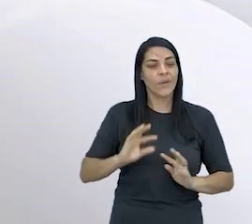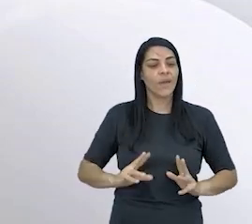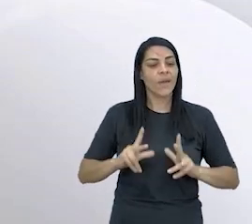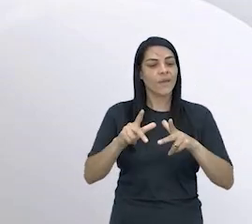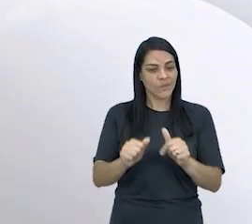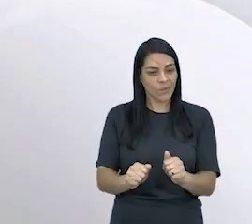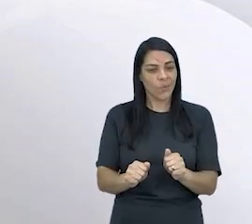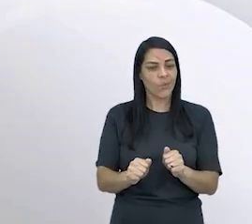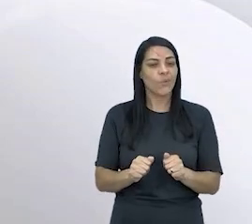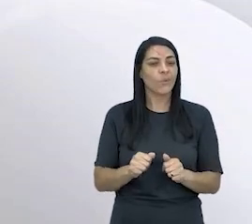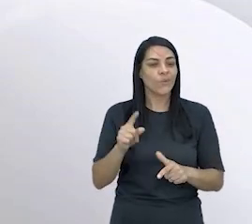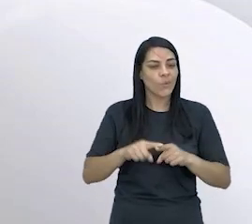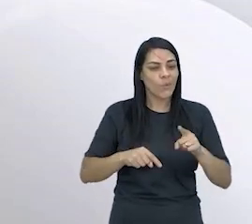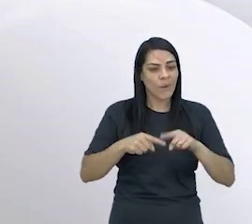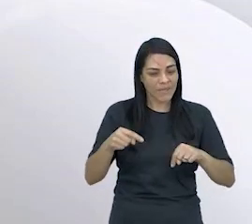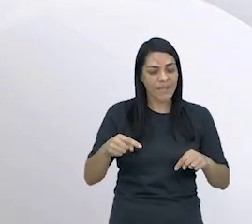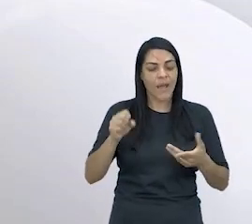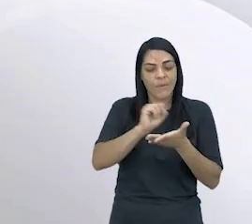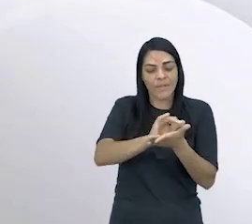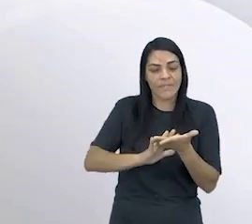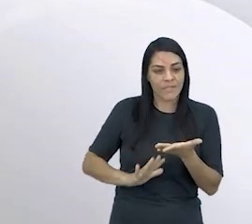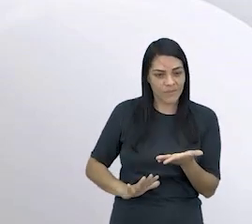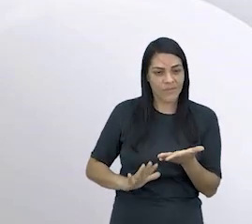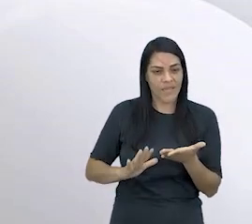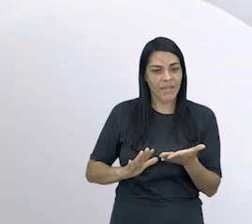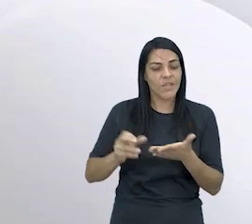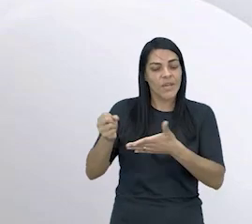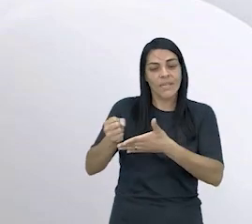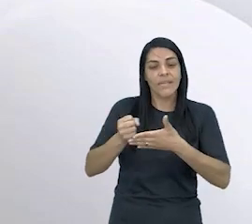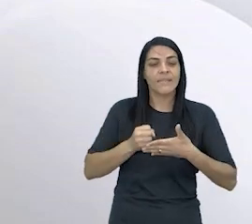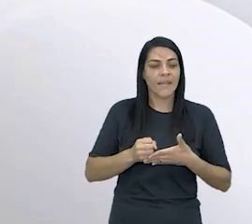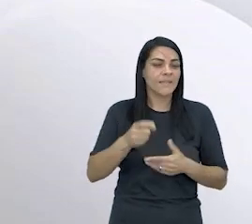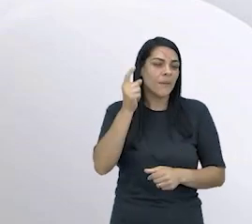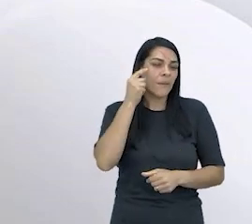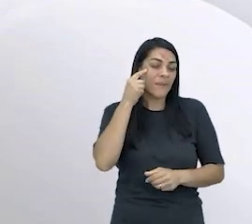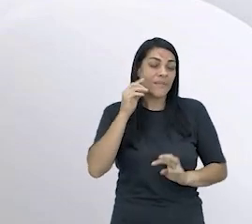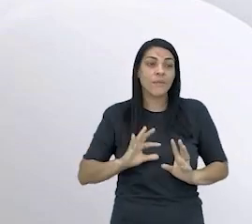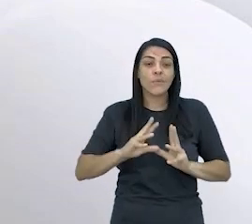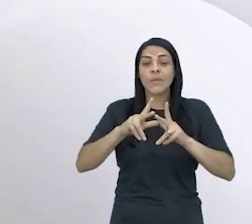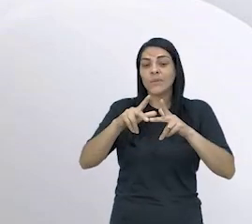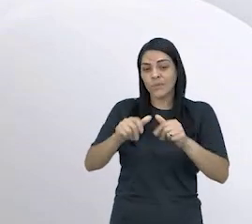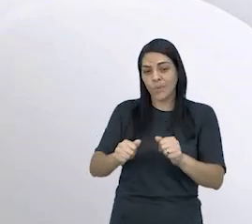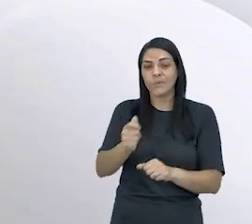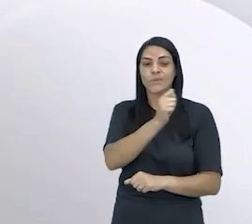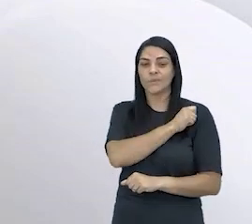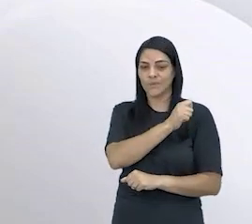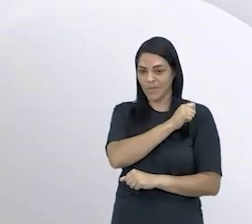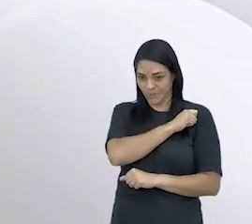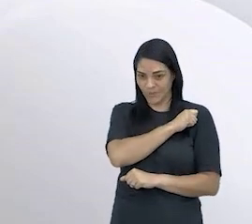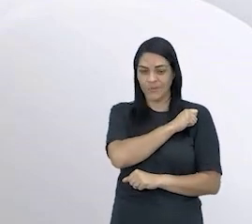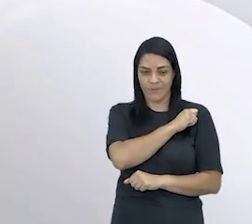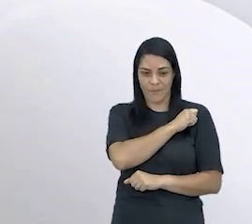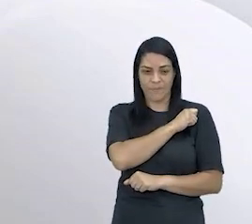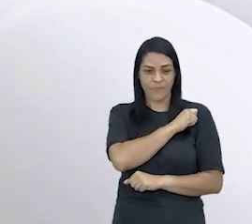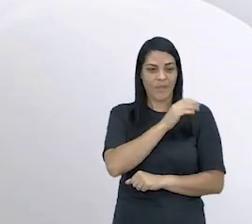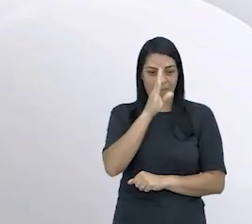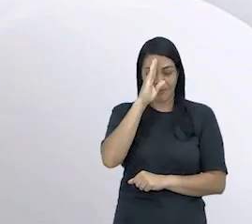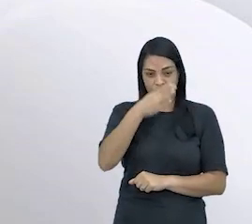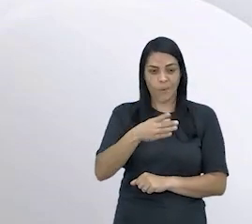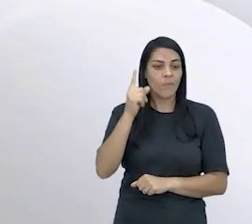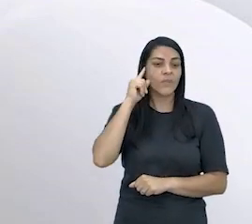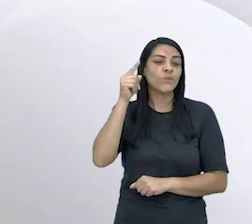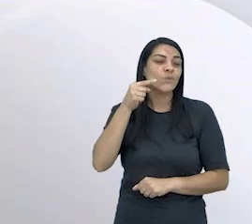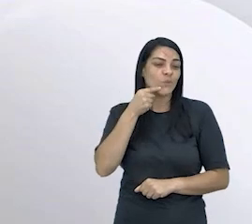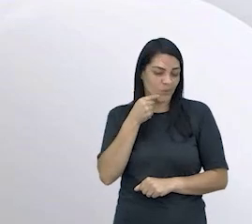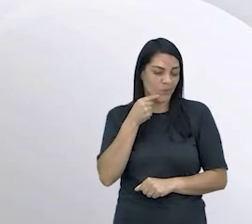isso, essas atividades que a gente traz, também está pensando em todos os nossos alunos, né. E o surdo,